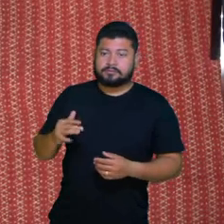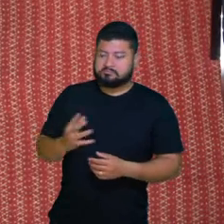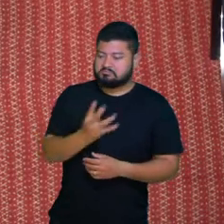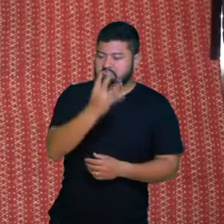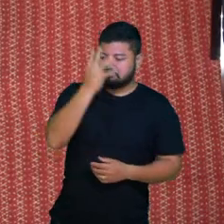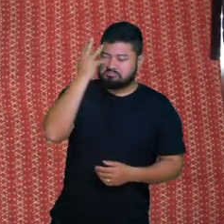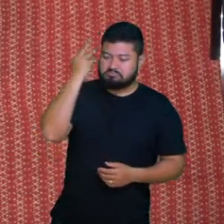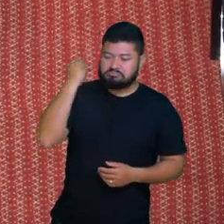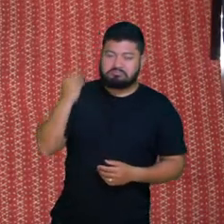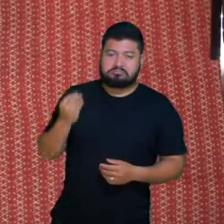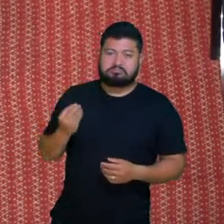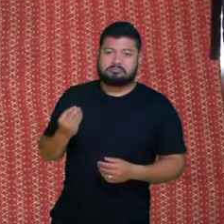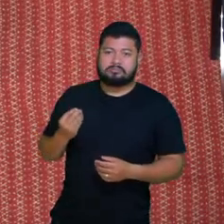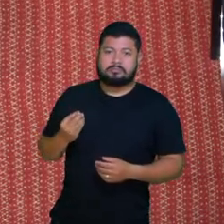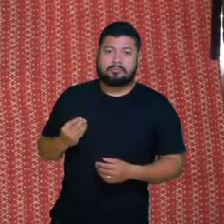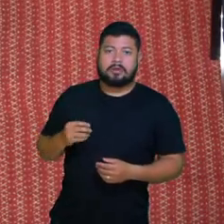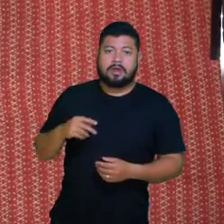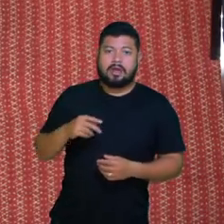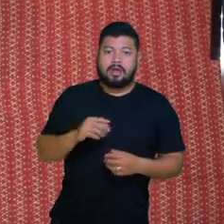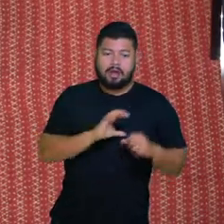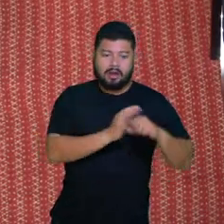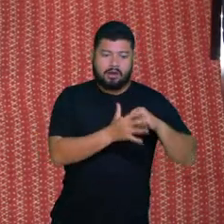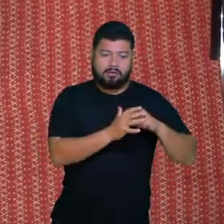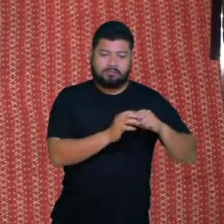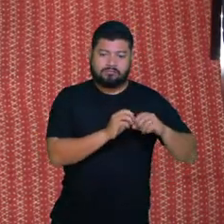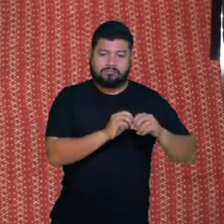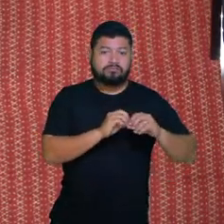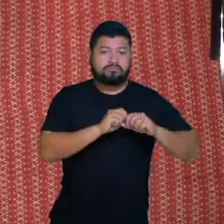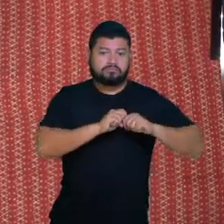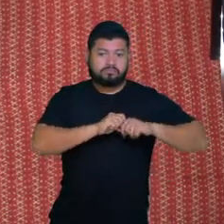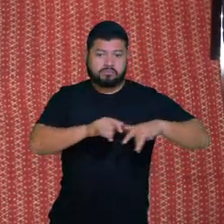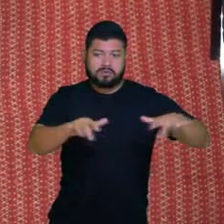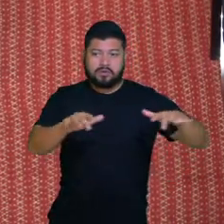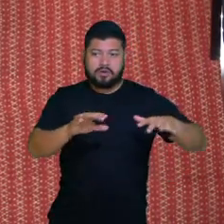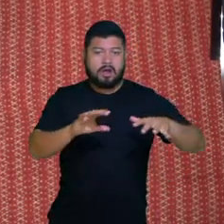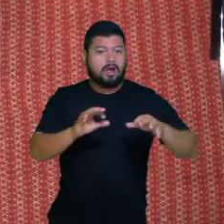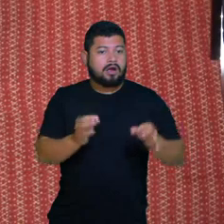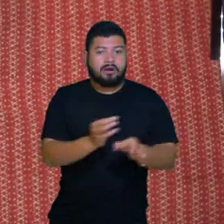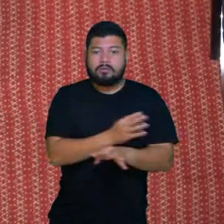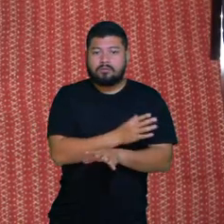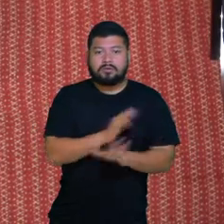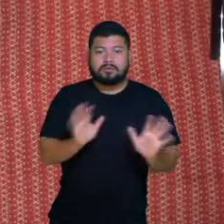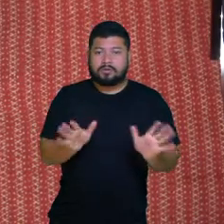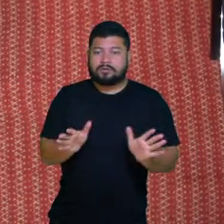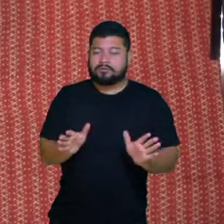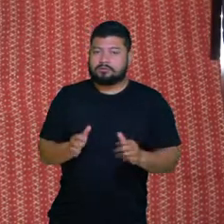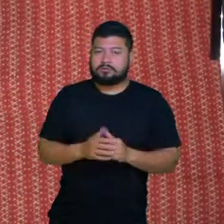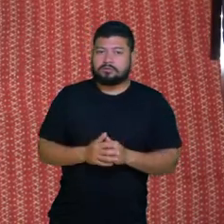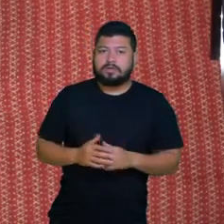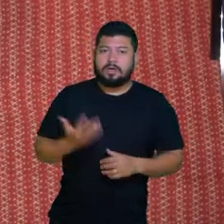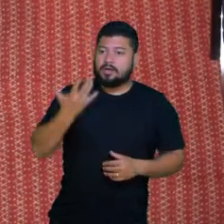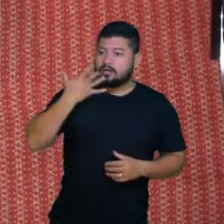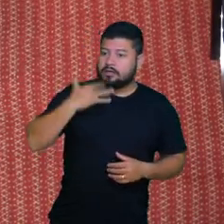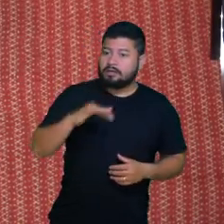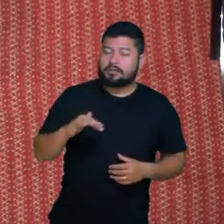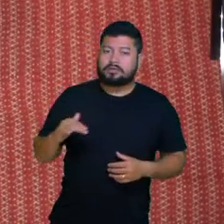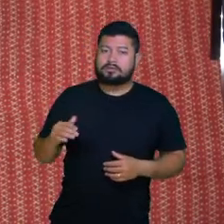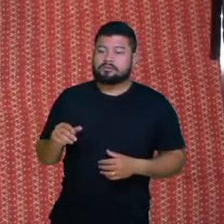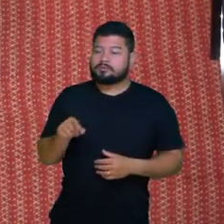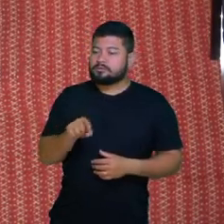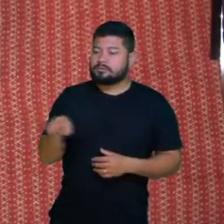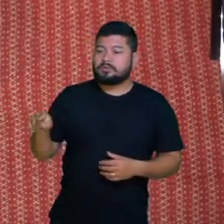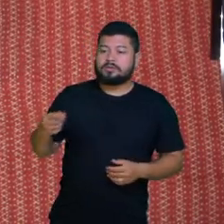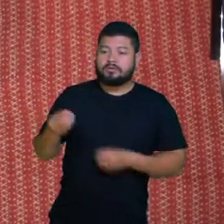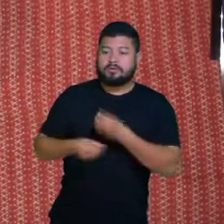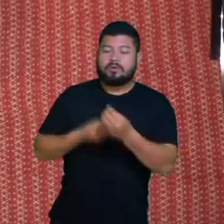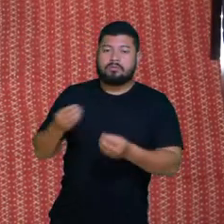esquecida a pandemia passou as crianças estão passando Quais foram os estados que investiram em período